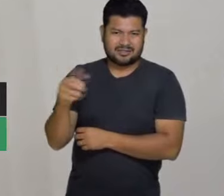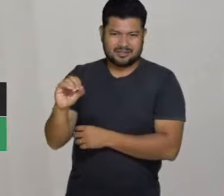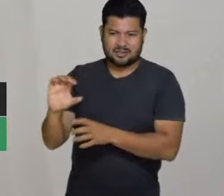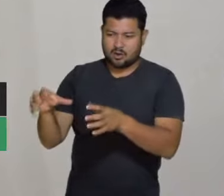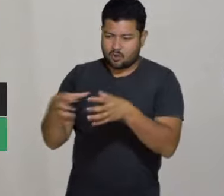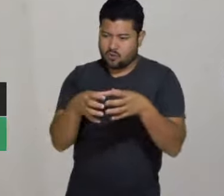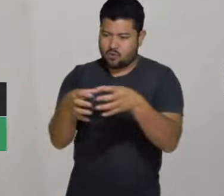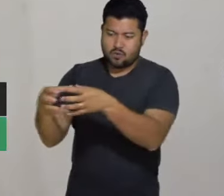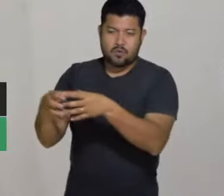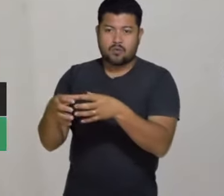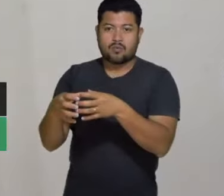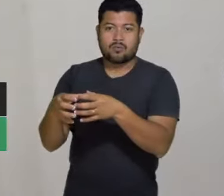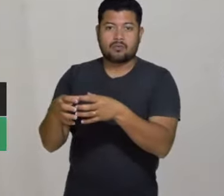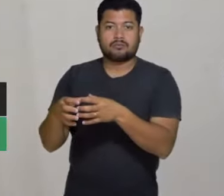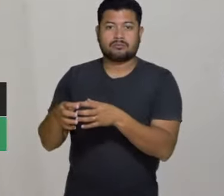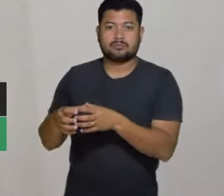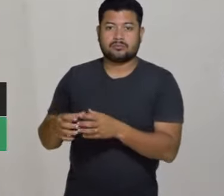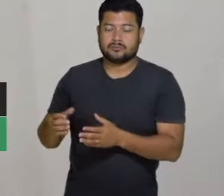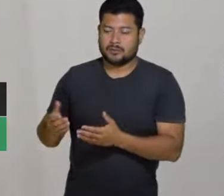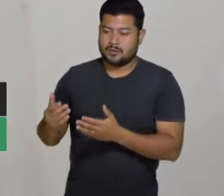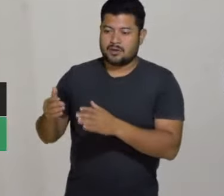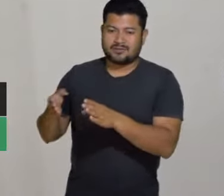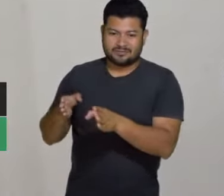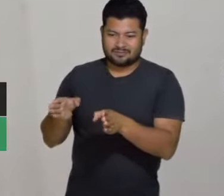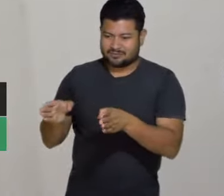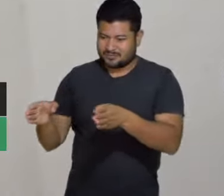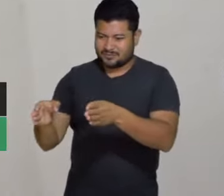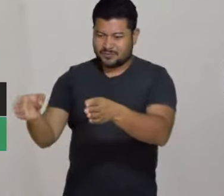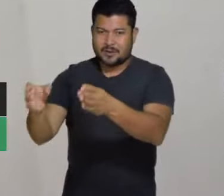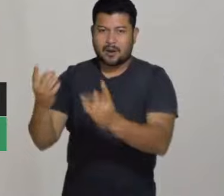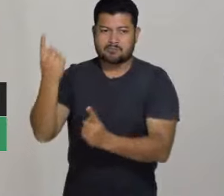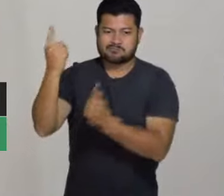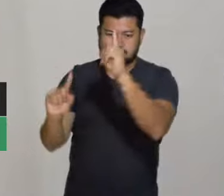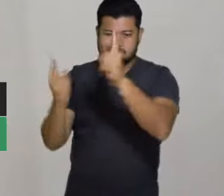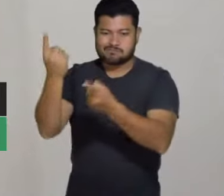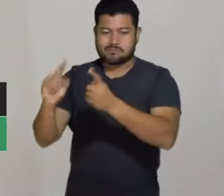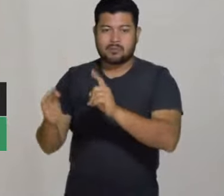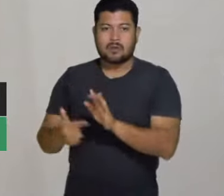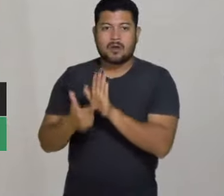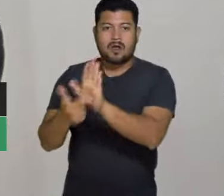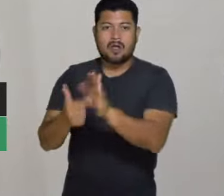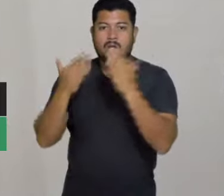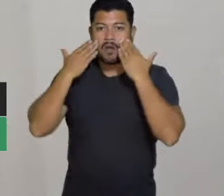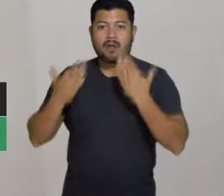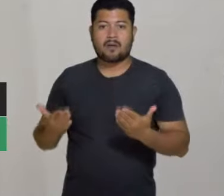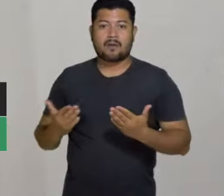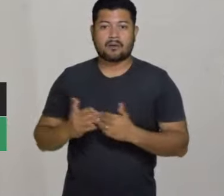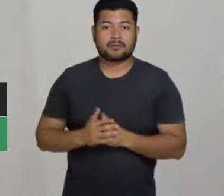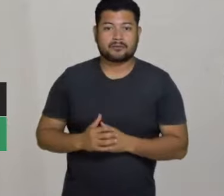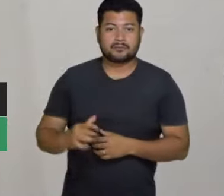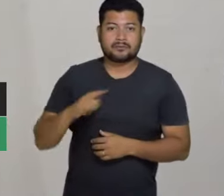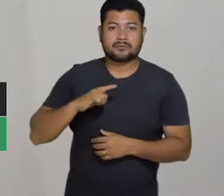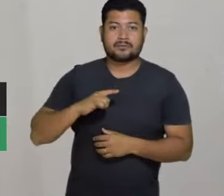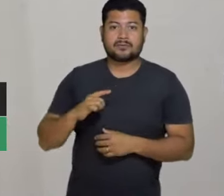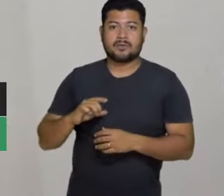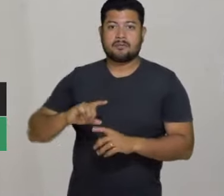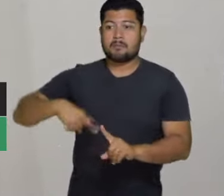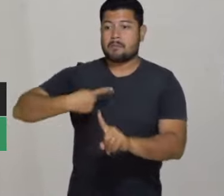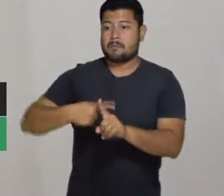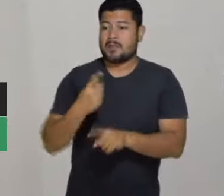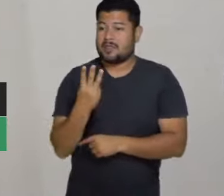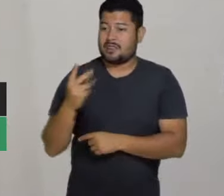se apresentaram na passarela Nego Querido. Das suas diferenças, tinham escolas de samba com mais de 3 mil integrantes, tinham